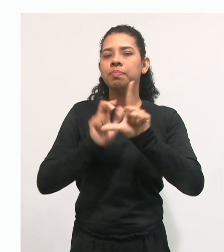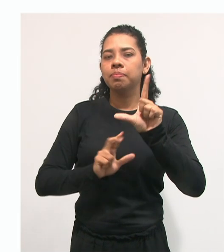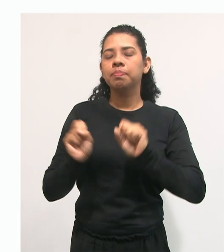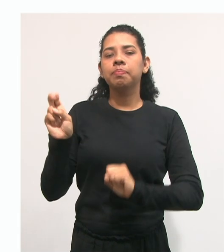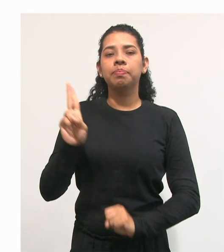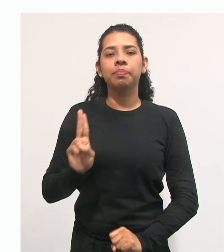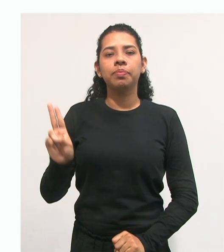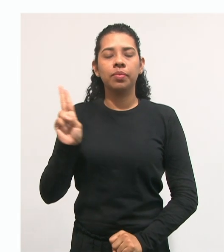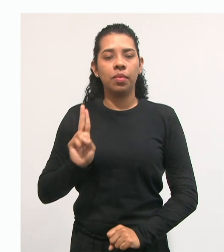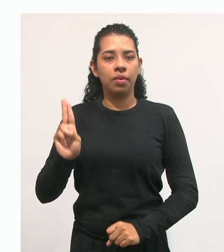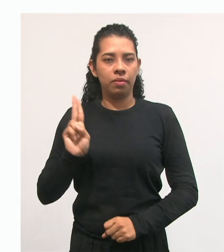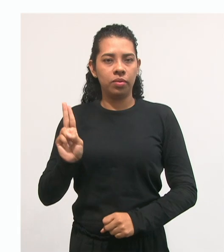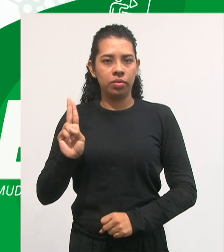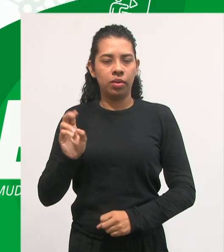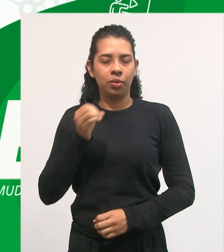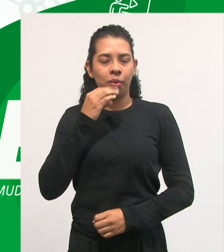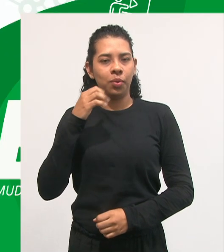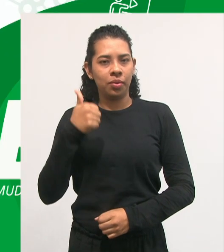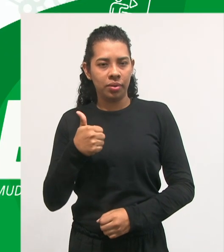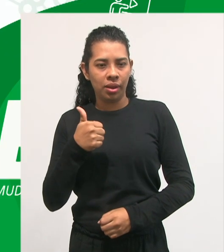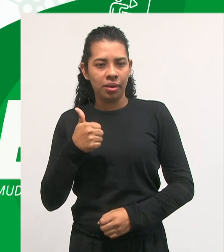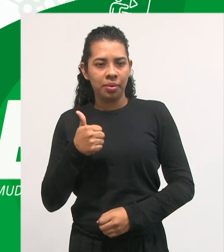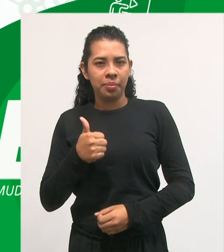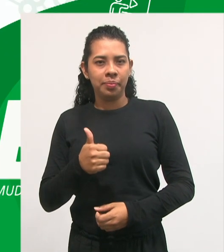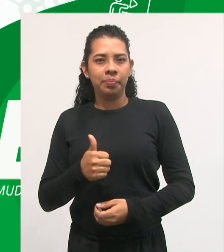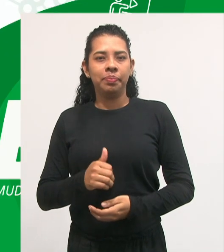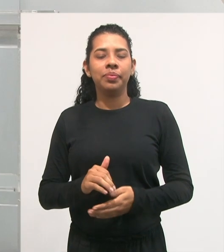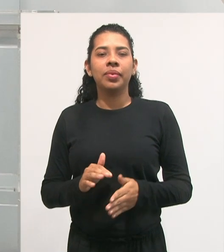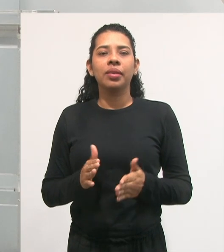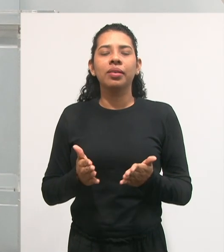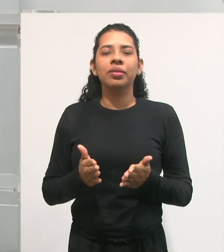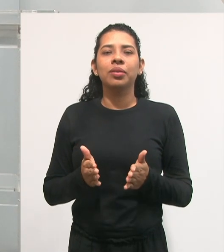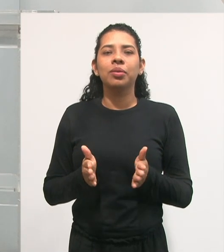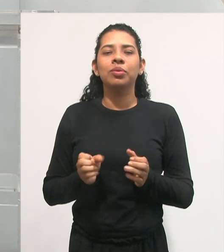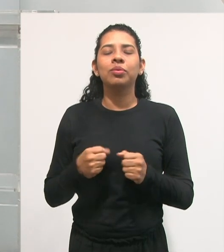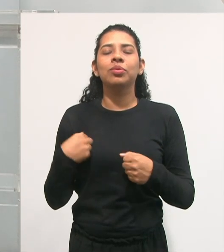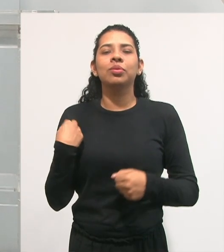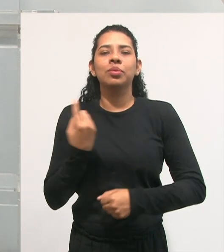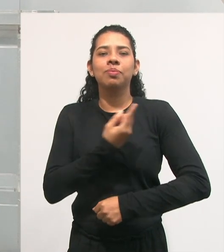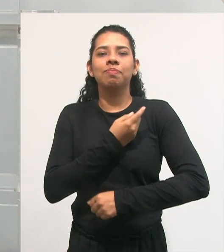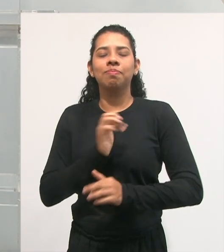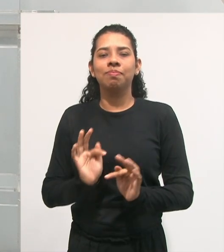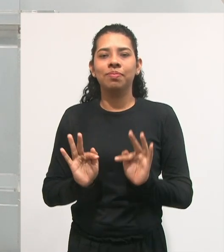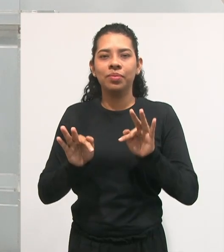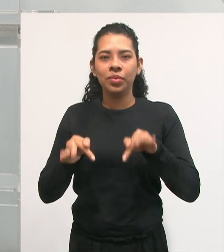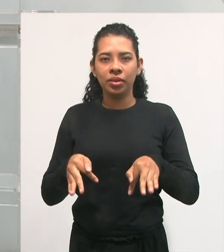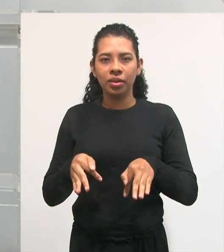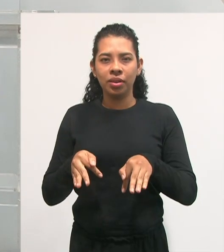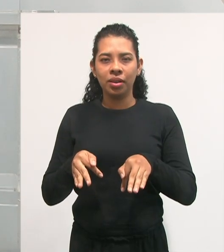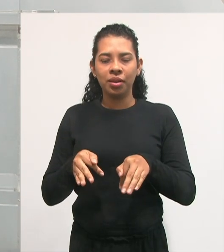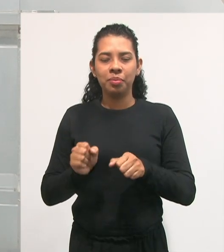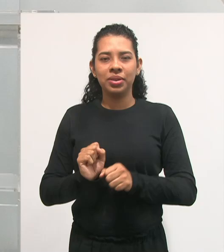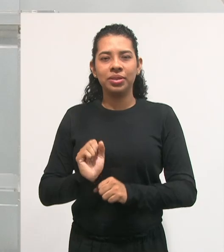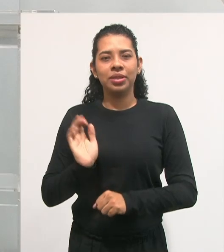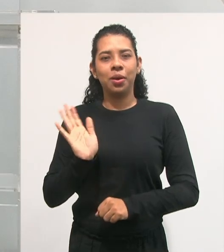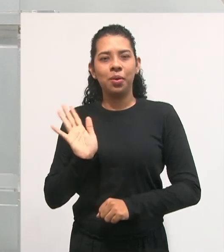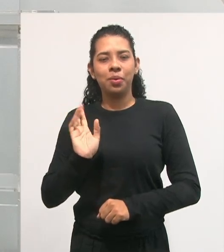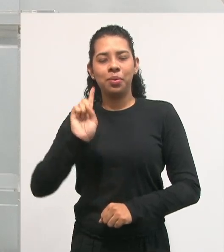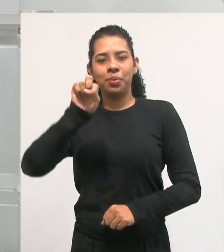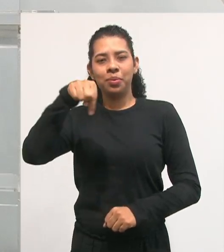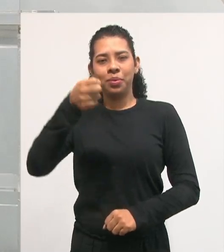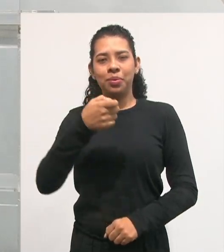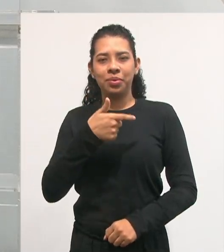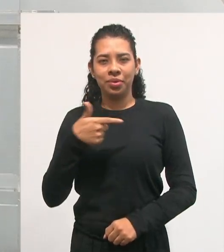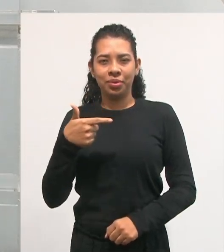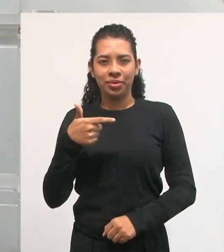ambiente virtual de aprendizagem, tá bom? E com isso, terminamos essa nossa unidade. Vejo você na unidade 2. Até